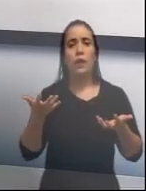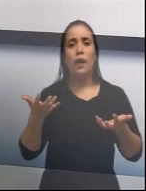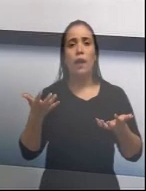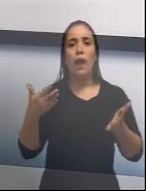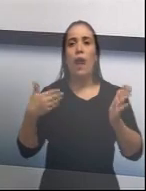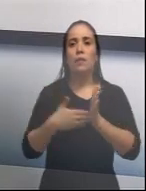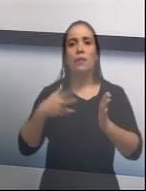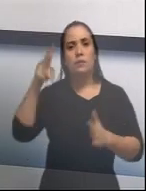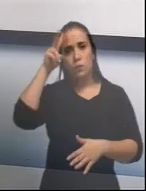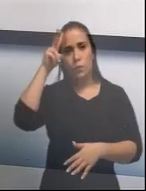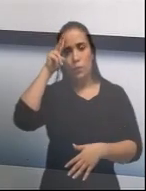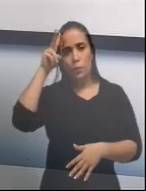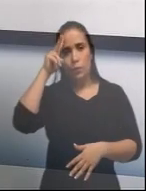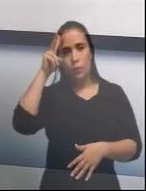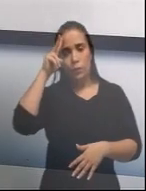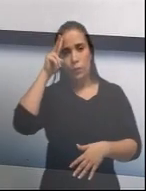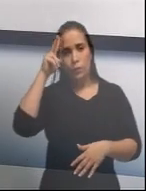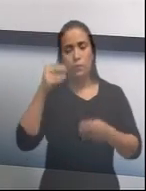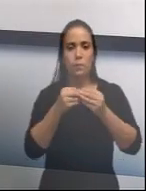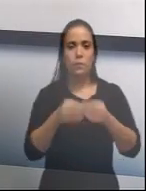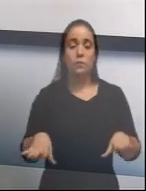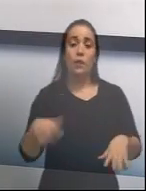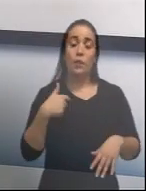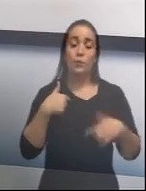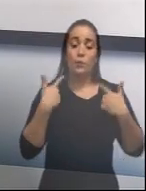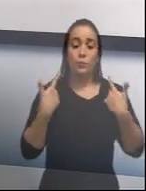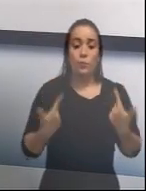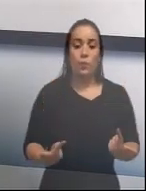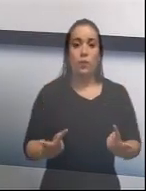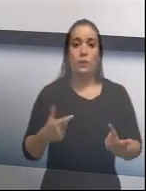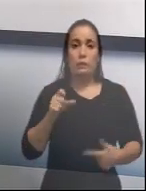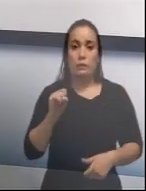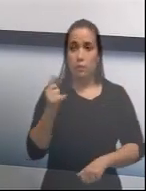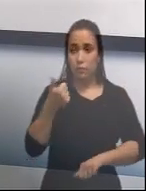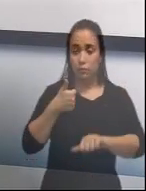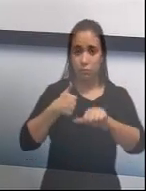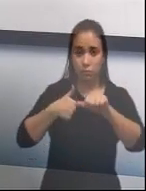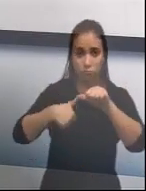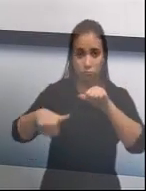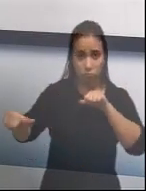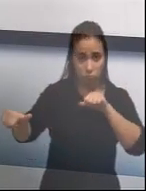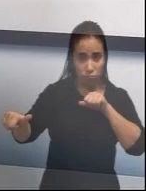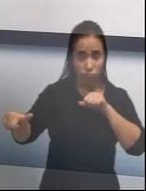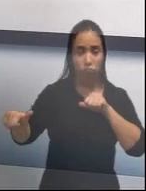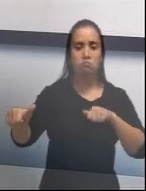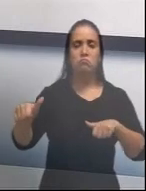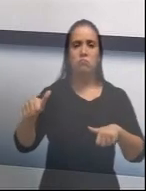segunda-feira. Ele teve sorte, eu tive sorte, porque não era eu. Né? Se fosse